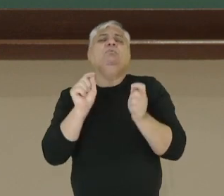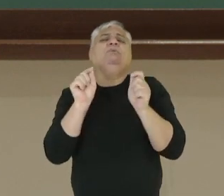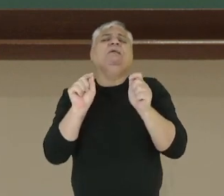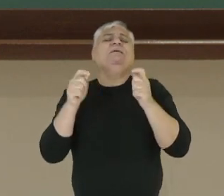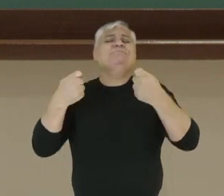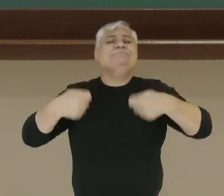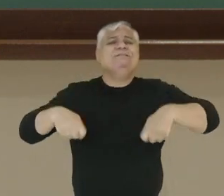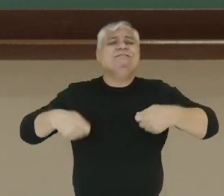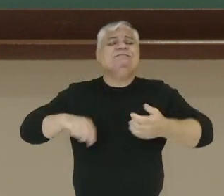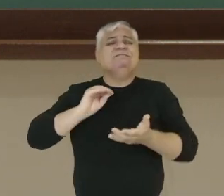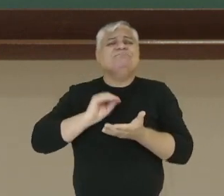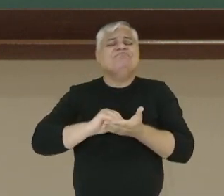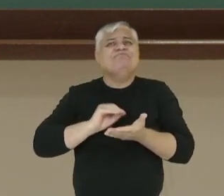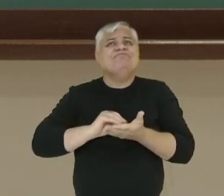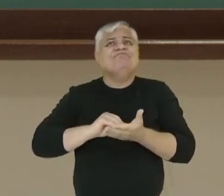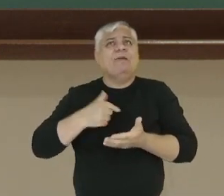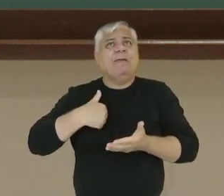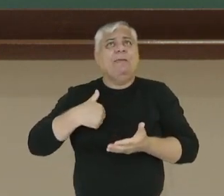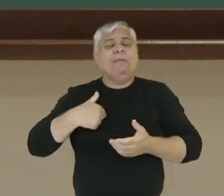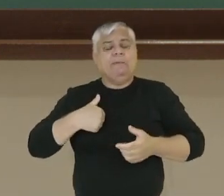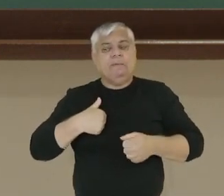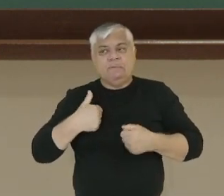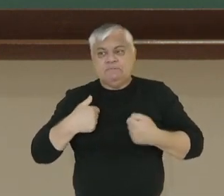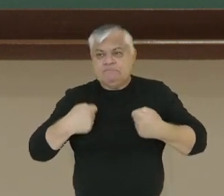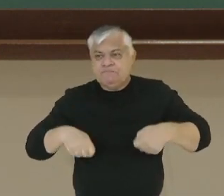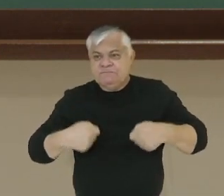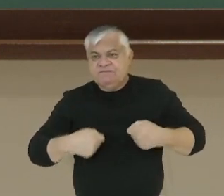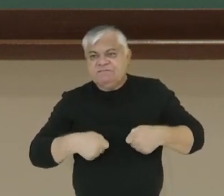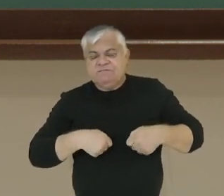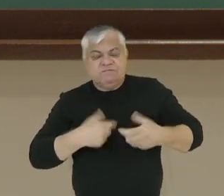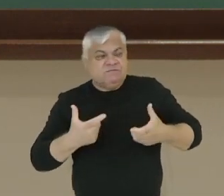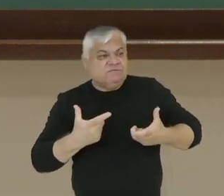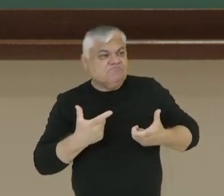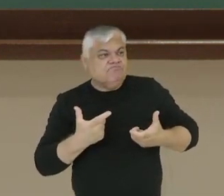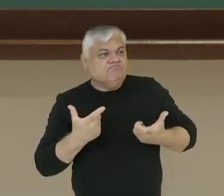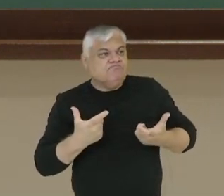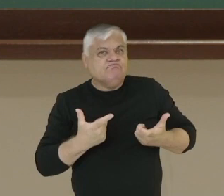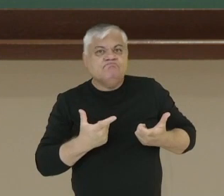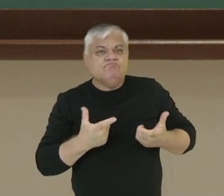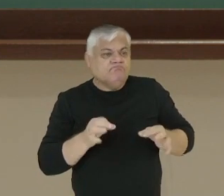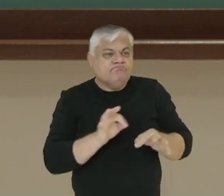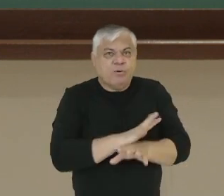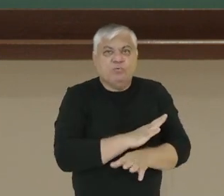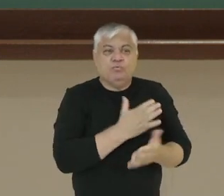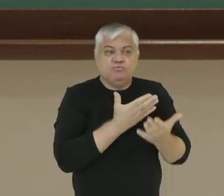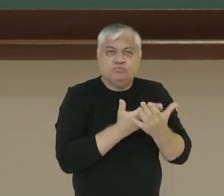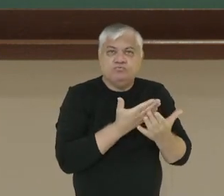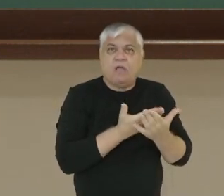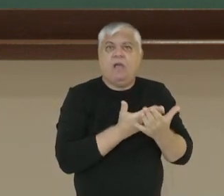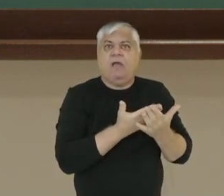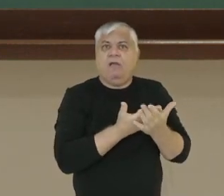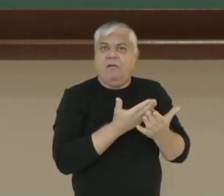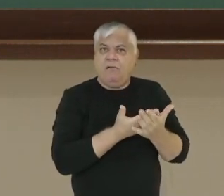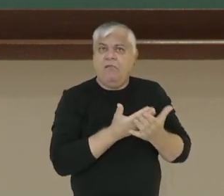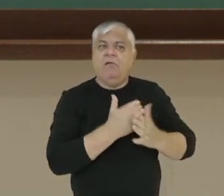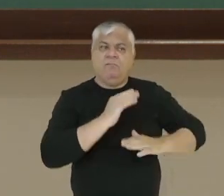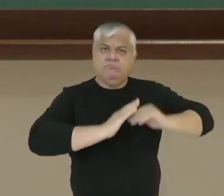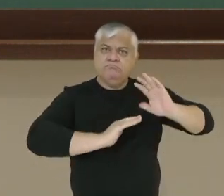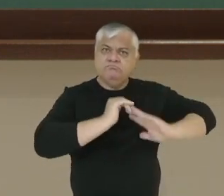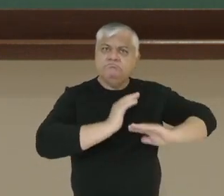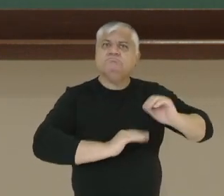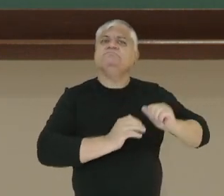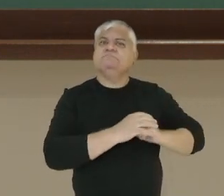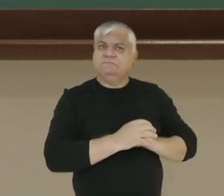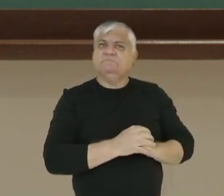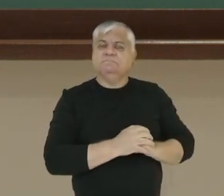necessário para você se preparar para o mundo do trabalho e enfrentar o desemprego? Buscar qualificação profissional.